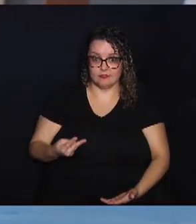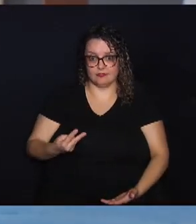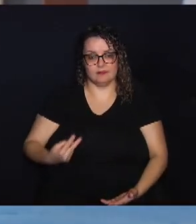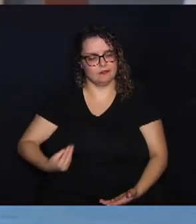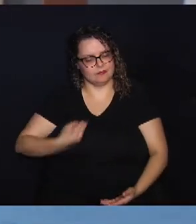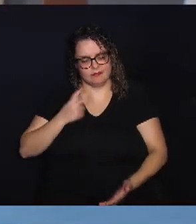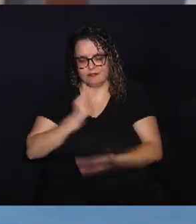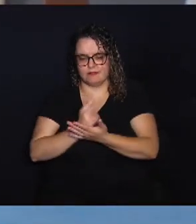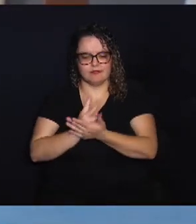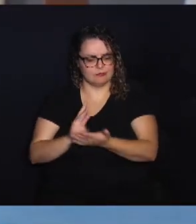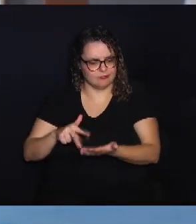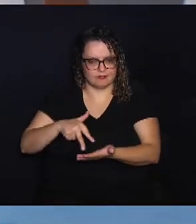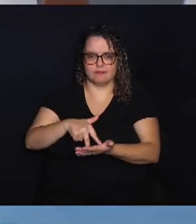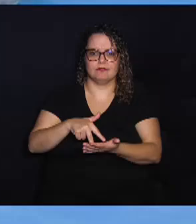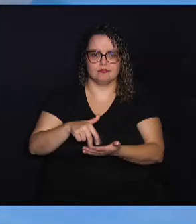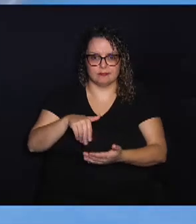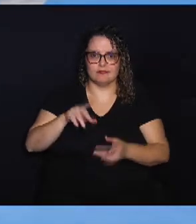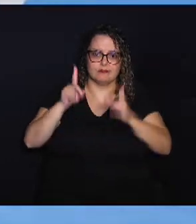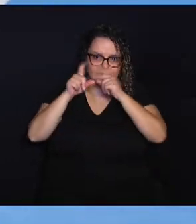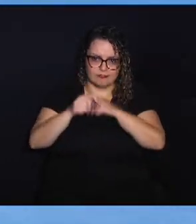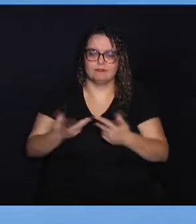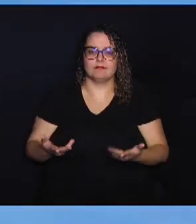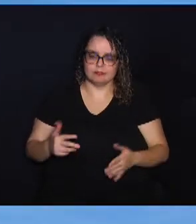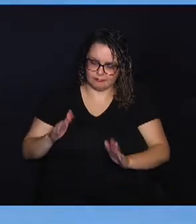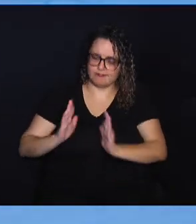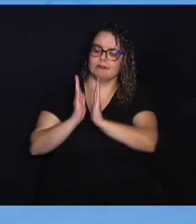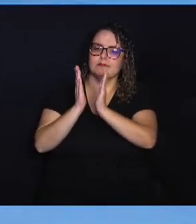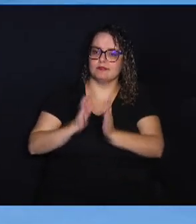se levanta, o mais difícil que ela seja.